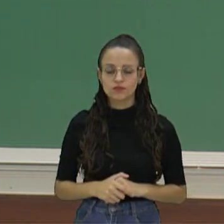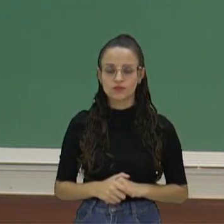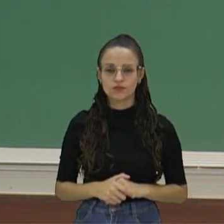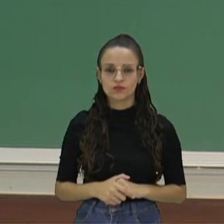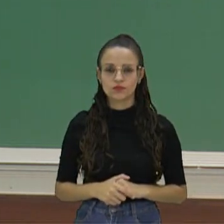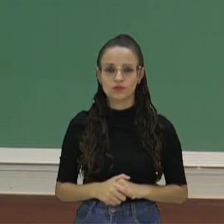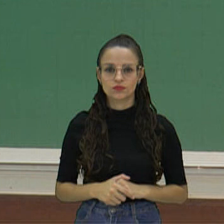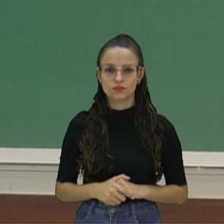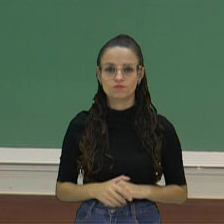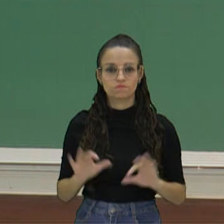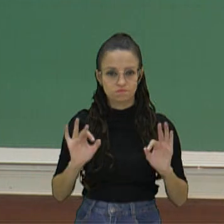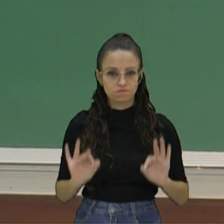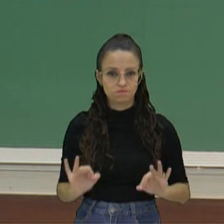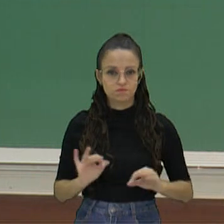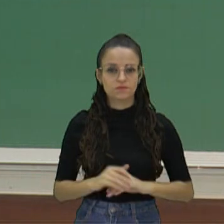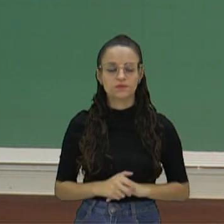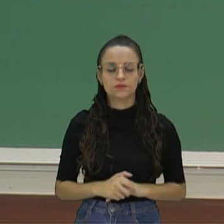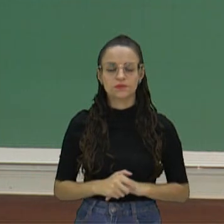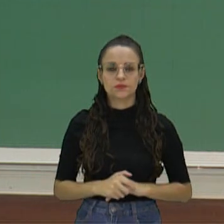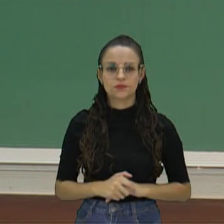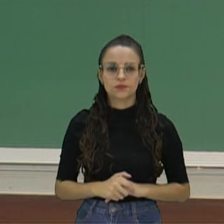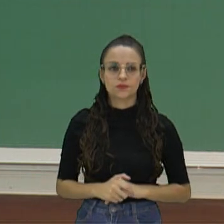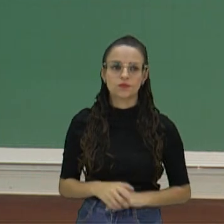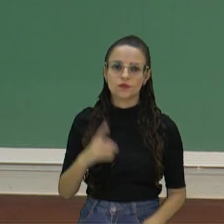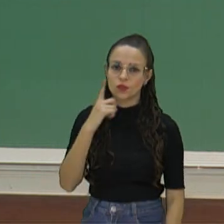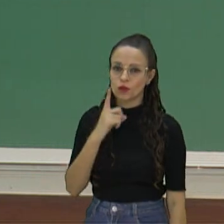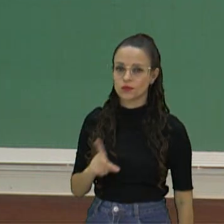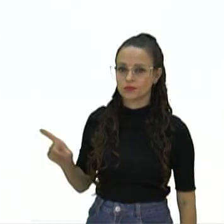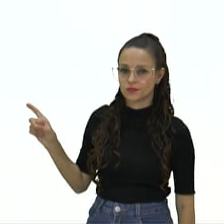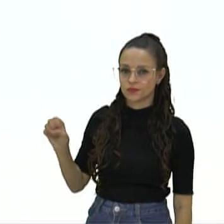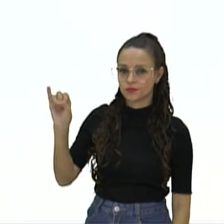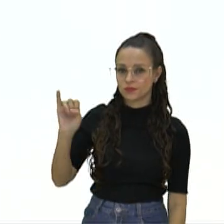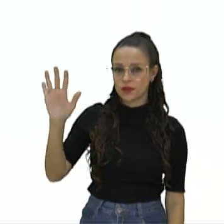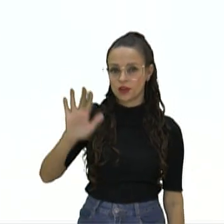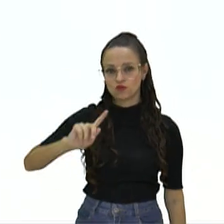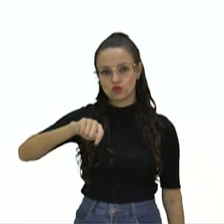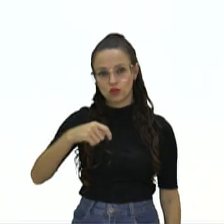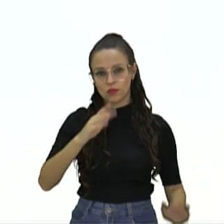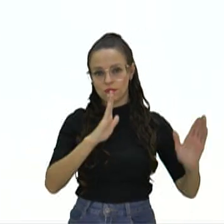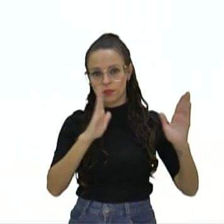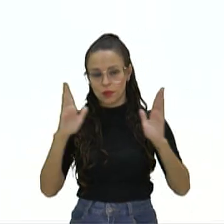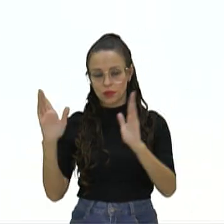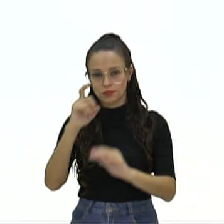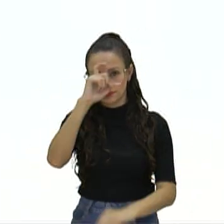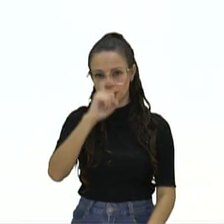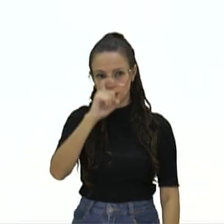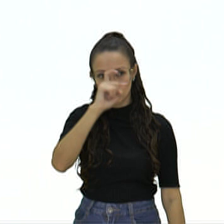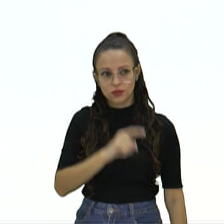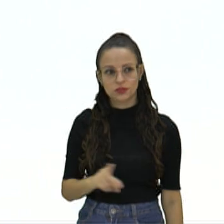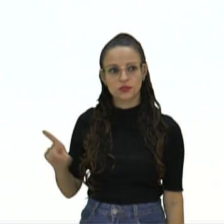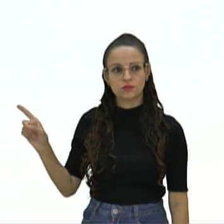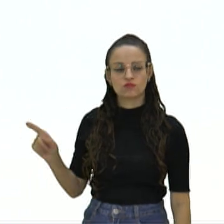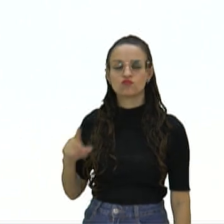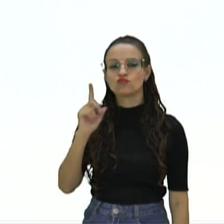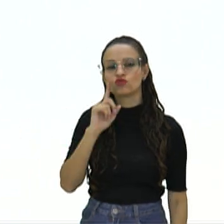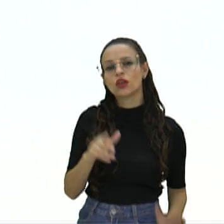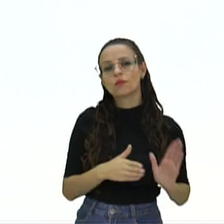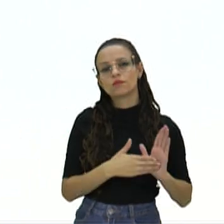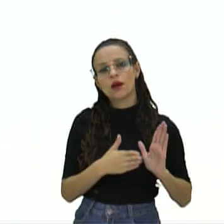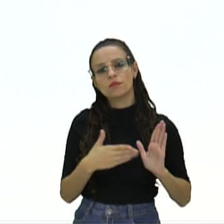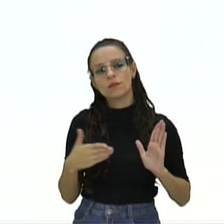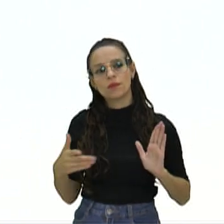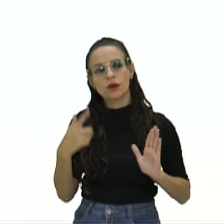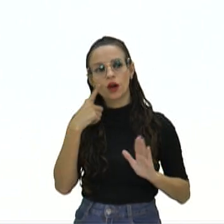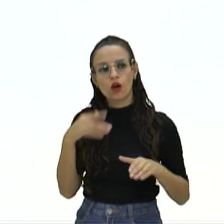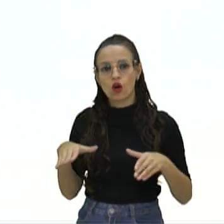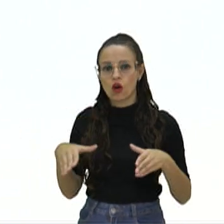engravidaria mais, certo? Aqui uma ilustração bem interessante sobre esse ciclo menstrual, né? Aqui o passar dos dias, o aumento